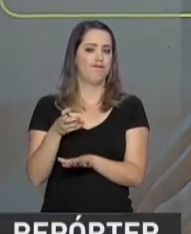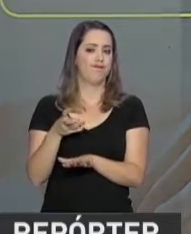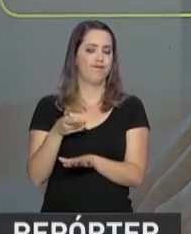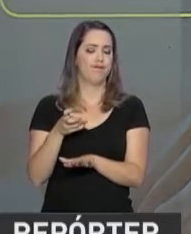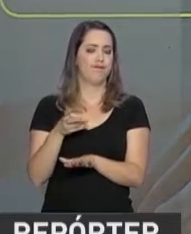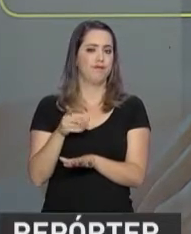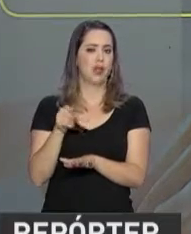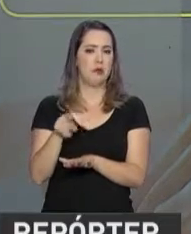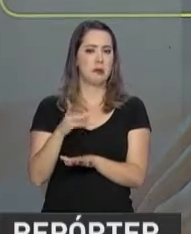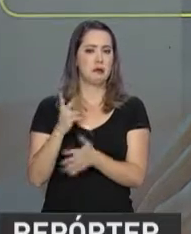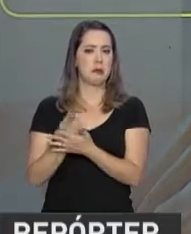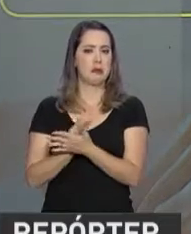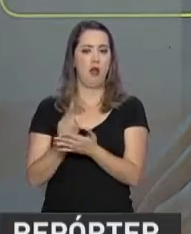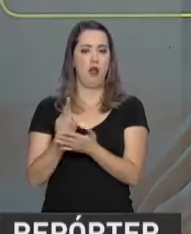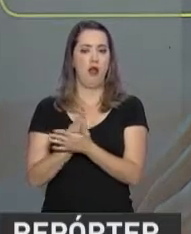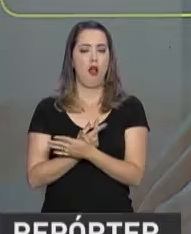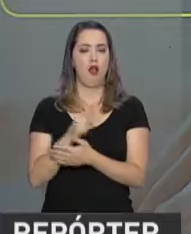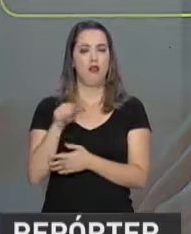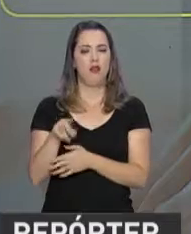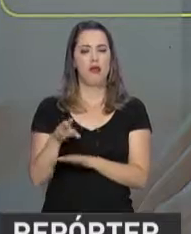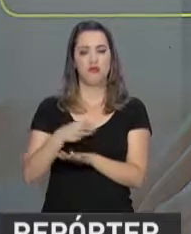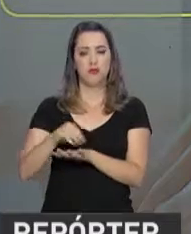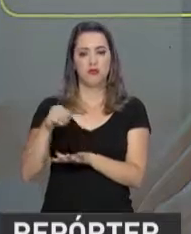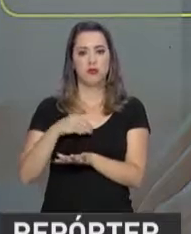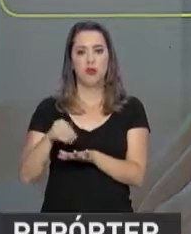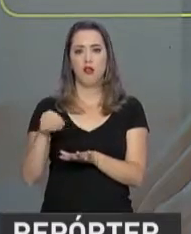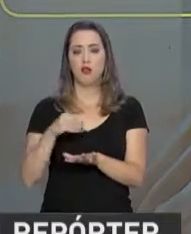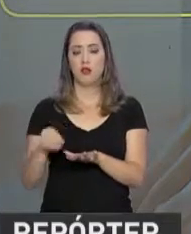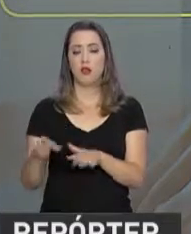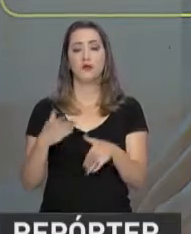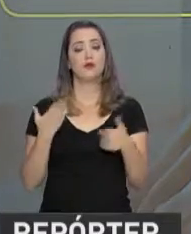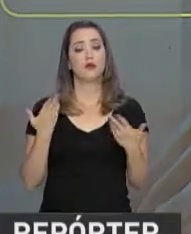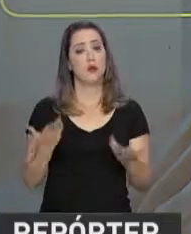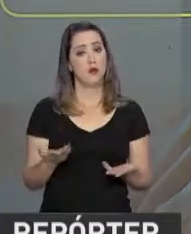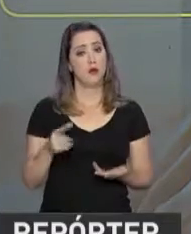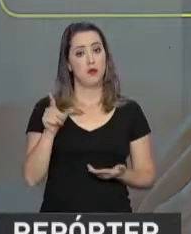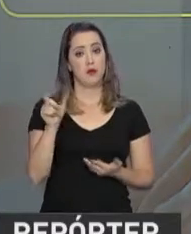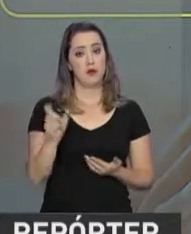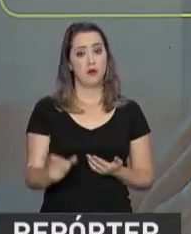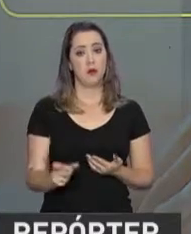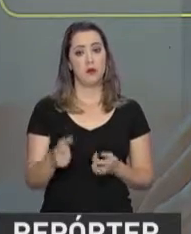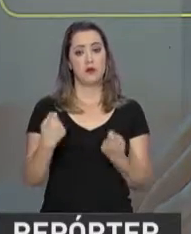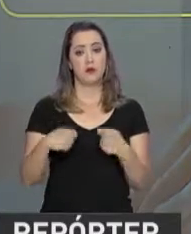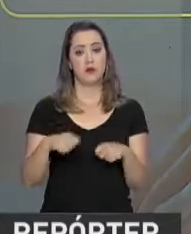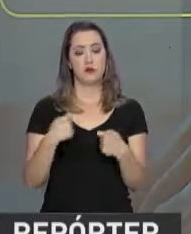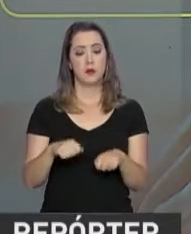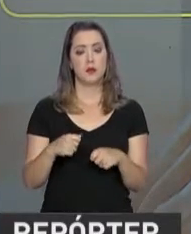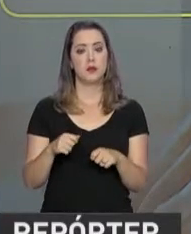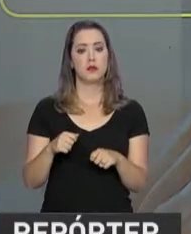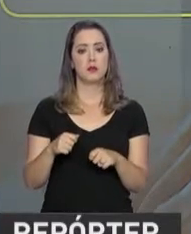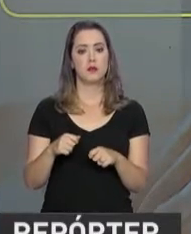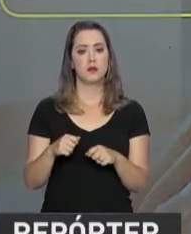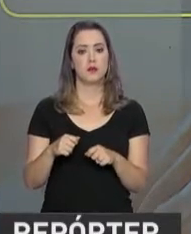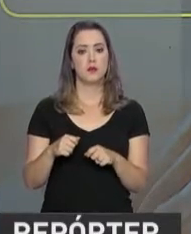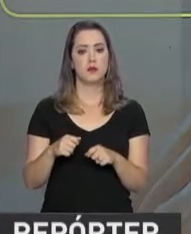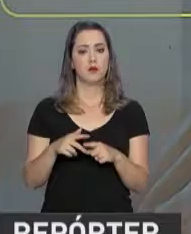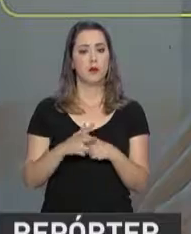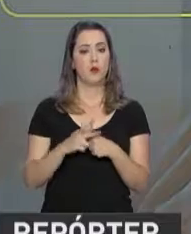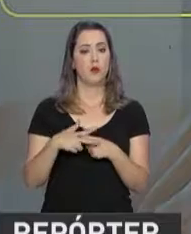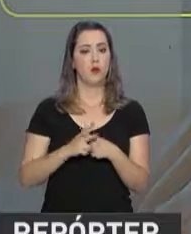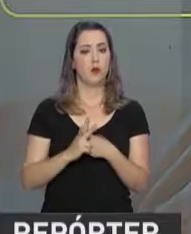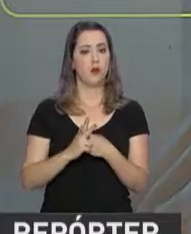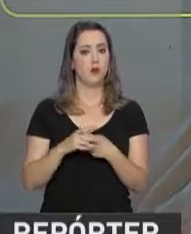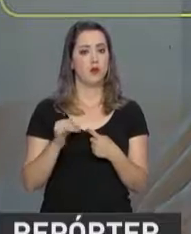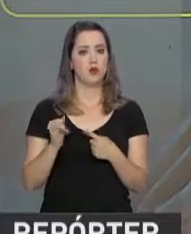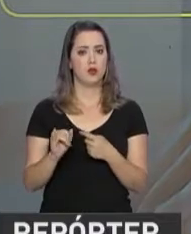irregularidade com aquela informação com a oferta a o fornecedor ele precisa é corrigir